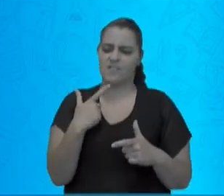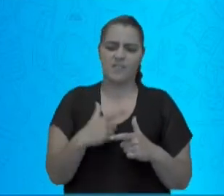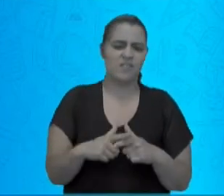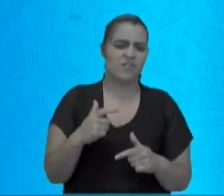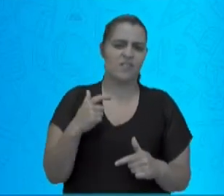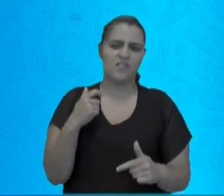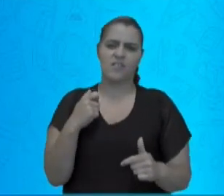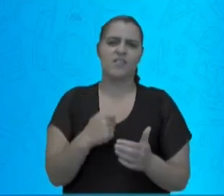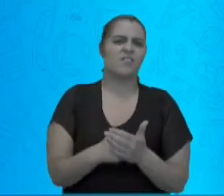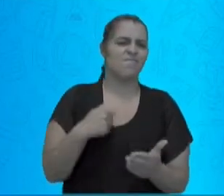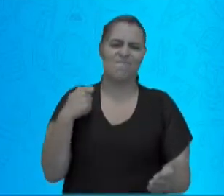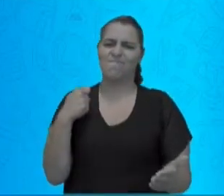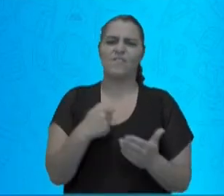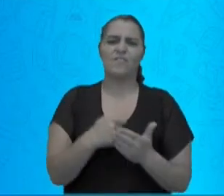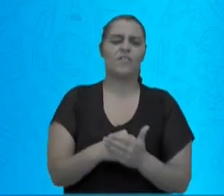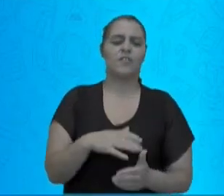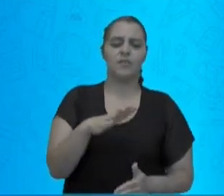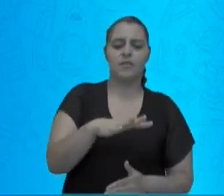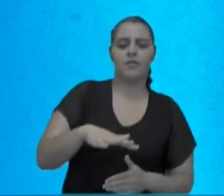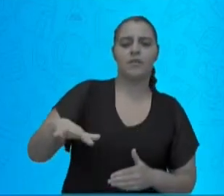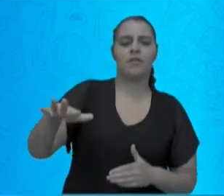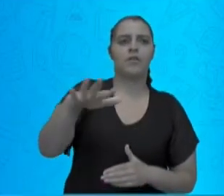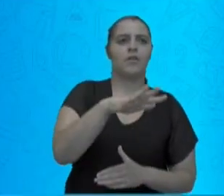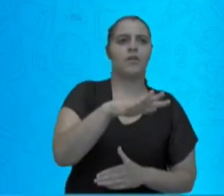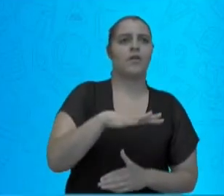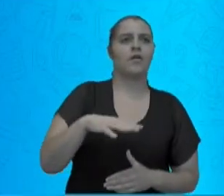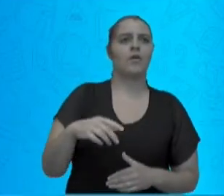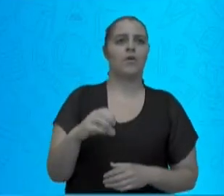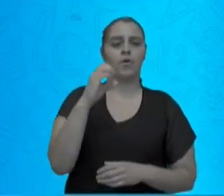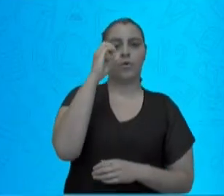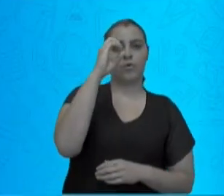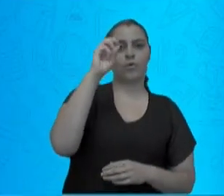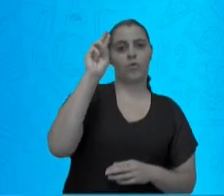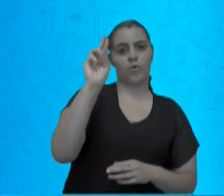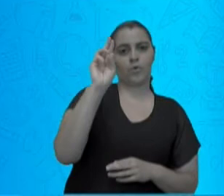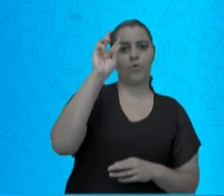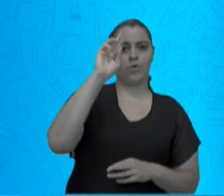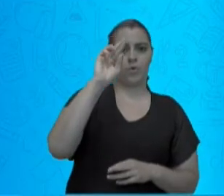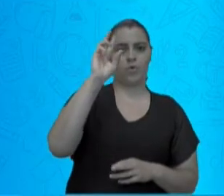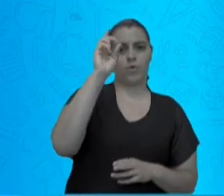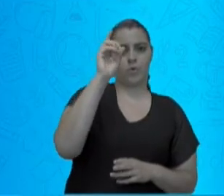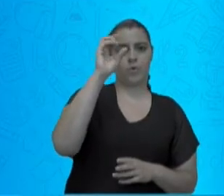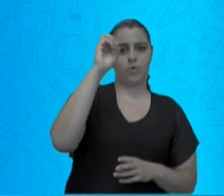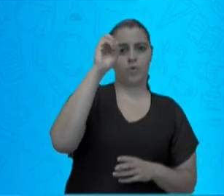seu território. Nós temos os curdos, tá?